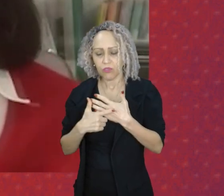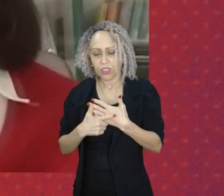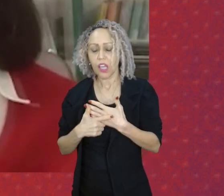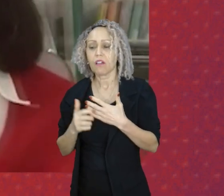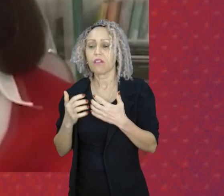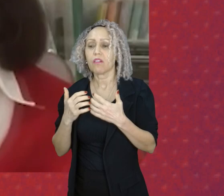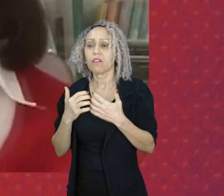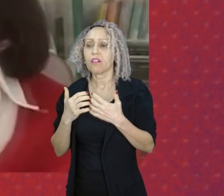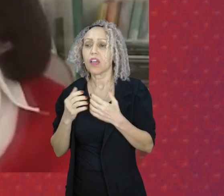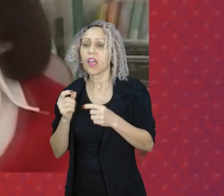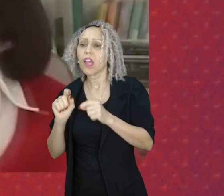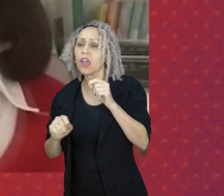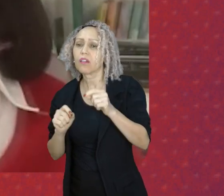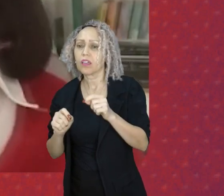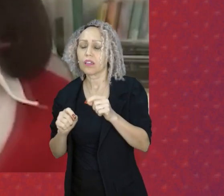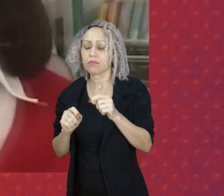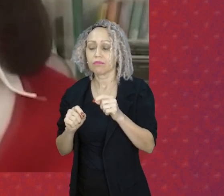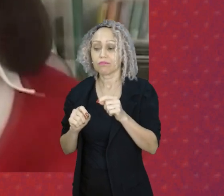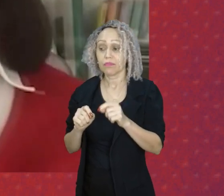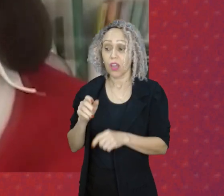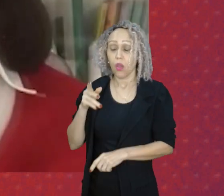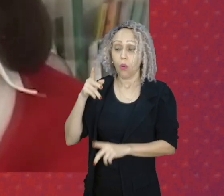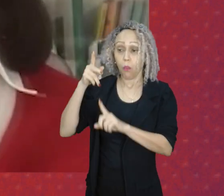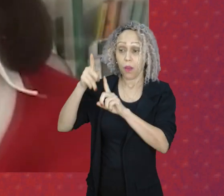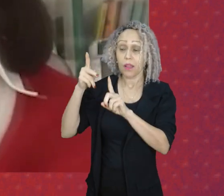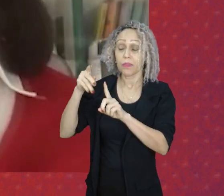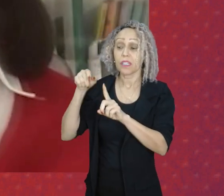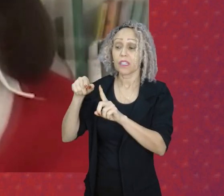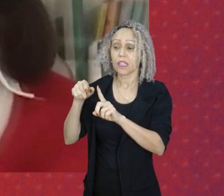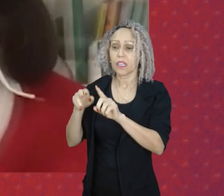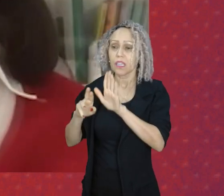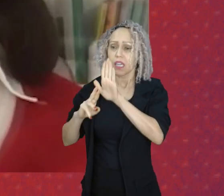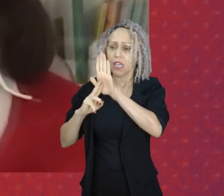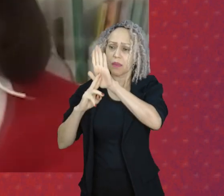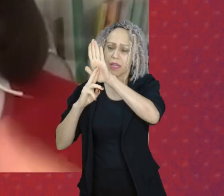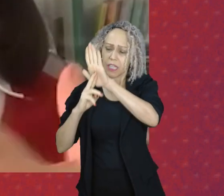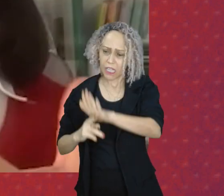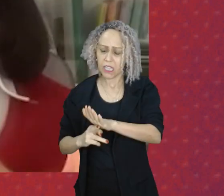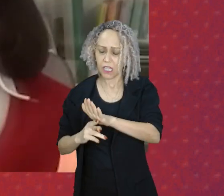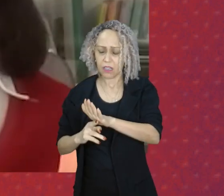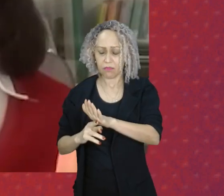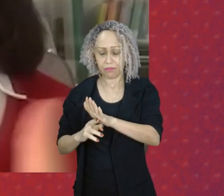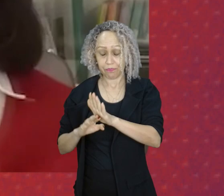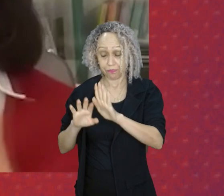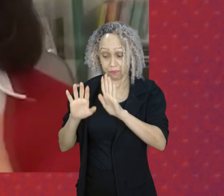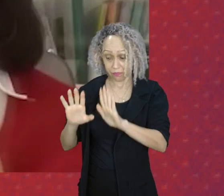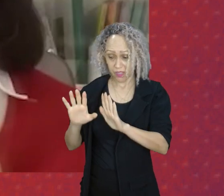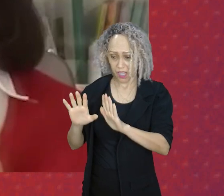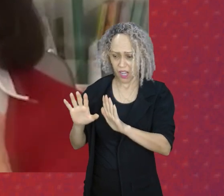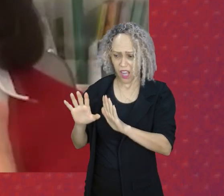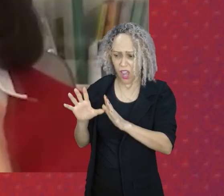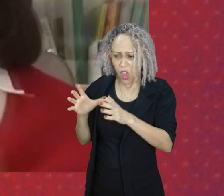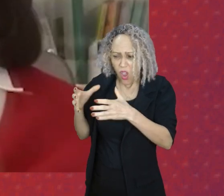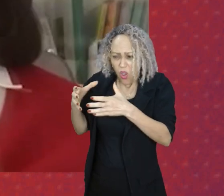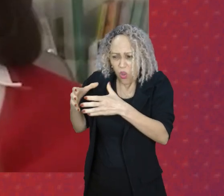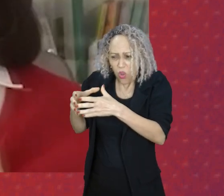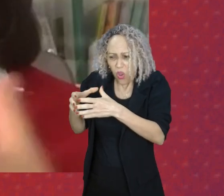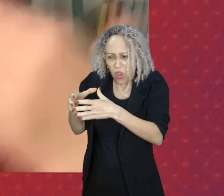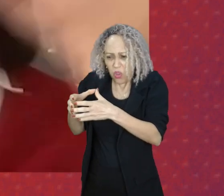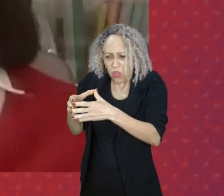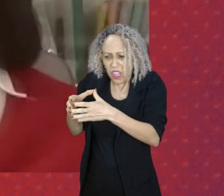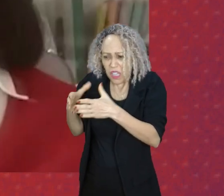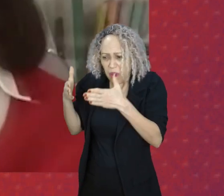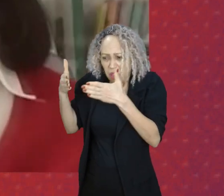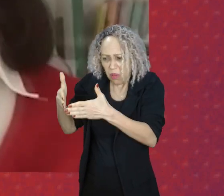é a função de representação, não só dos segmentos que a parlamentar